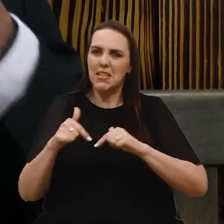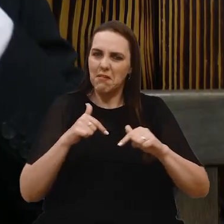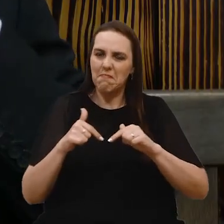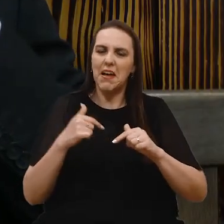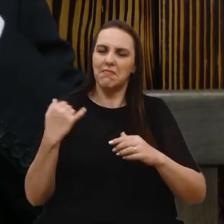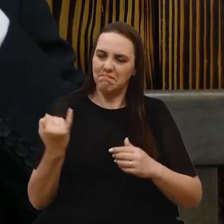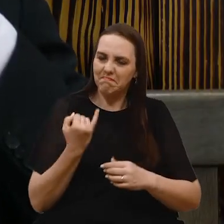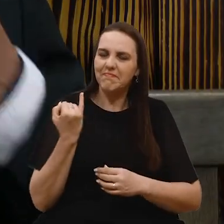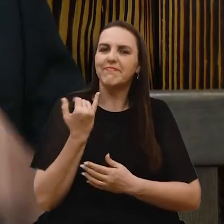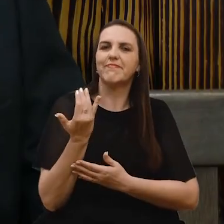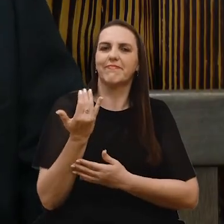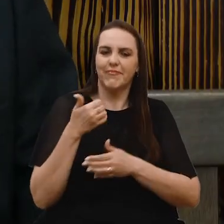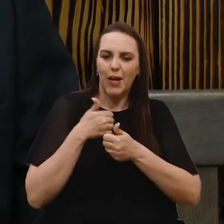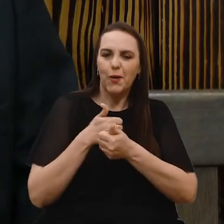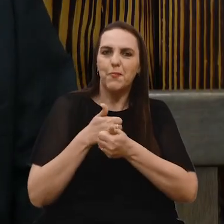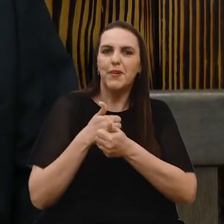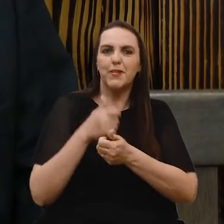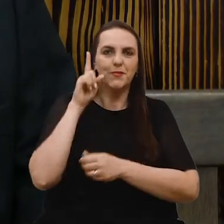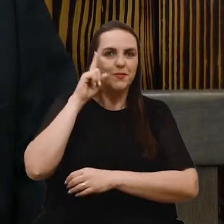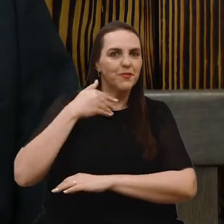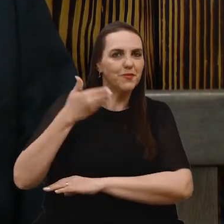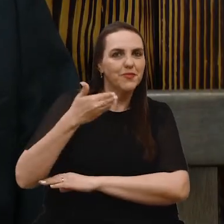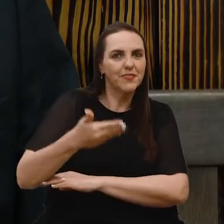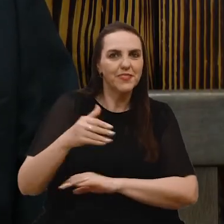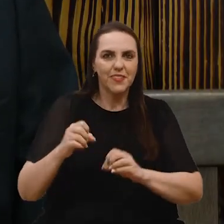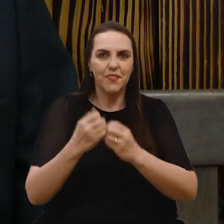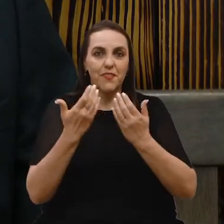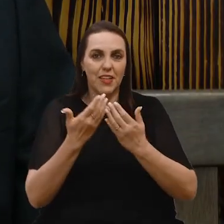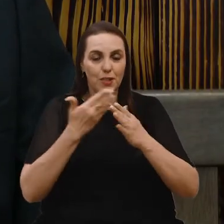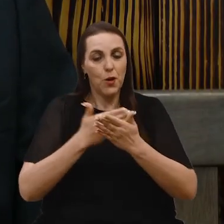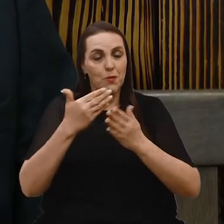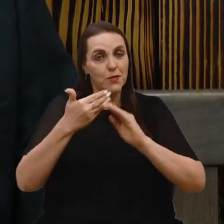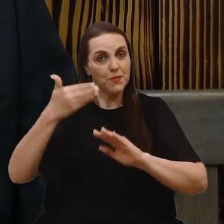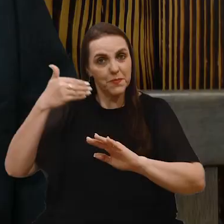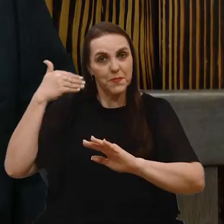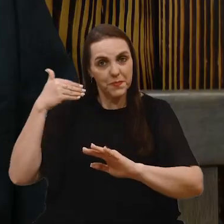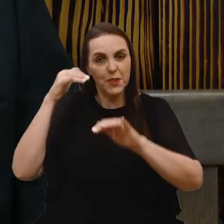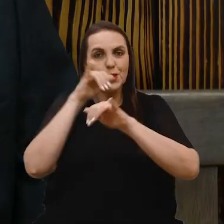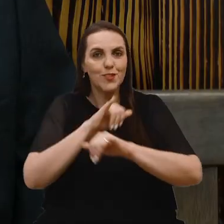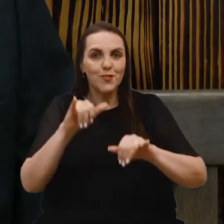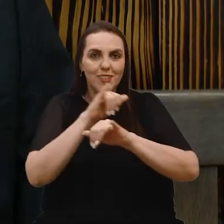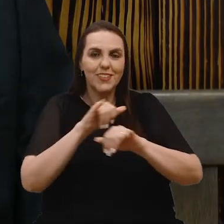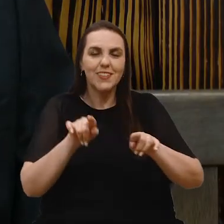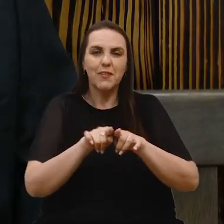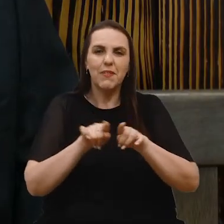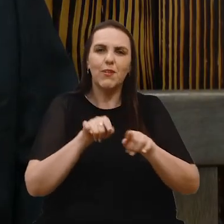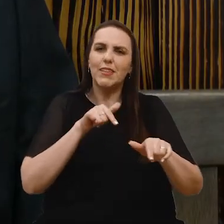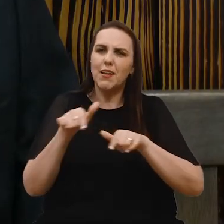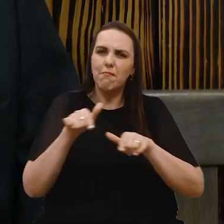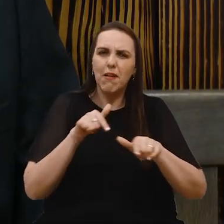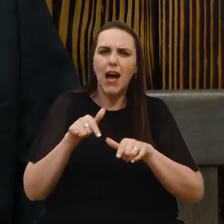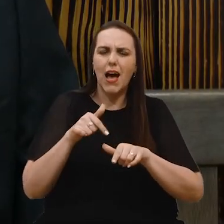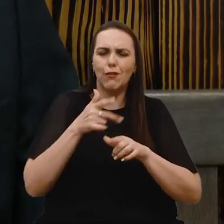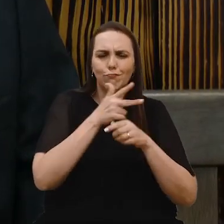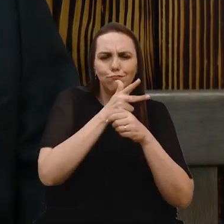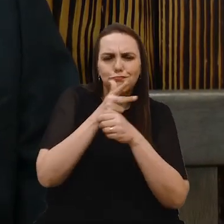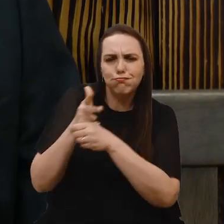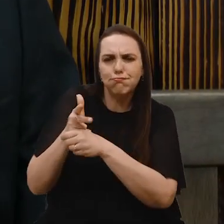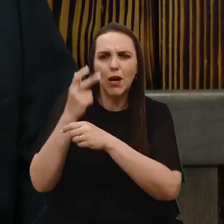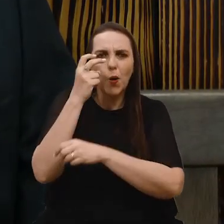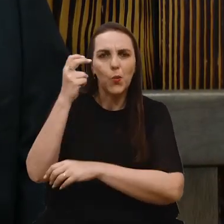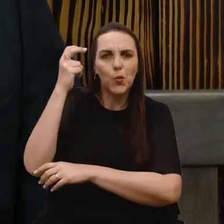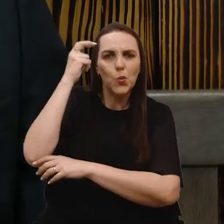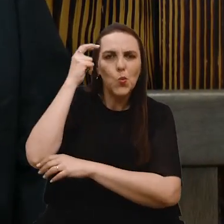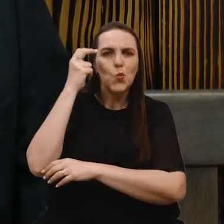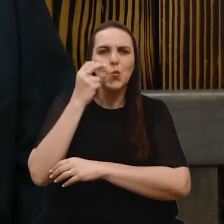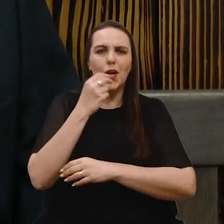trabalho diferenciado, acompanhando o dia a dia da festa, já começou lá atrás com as divulgações e tem feito todo o trabalho, uma cobertura da parte